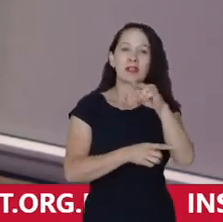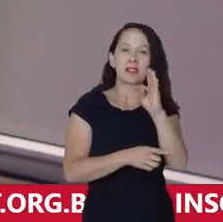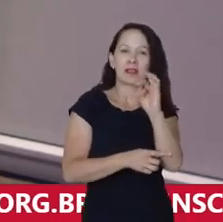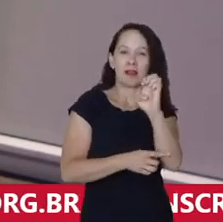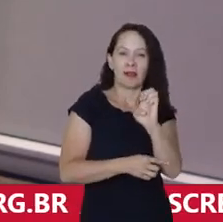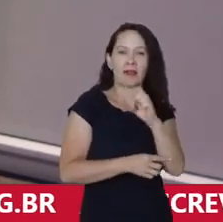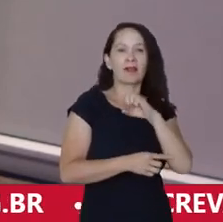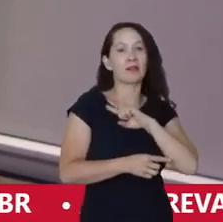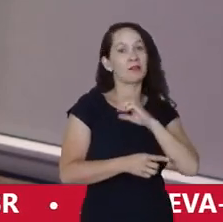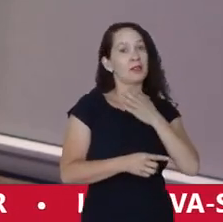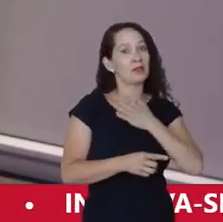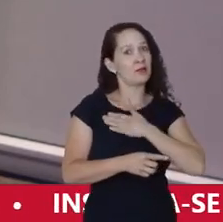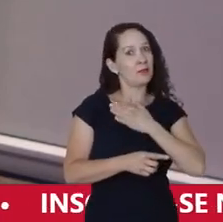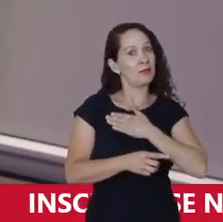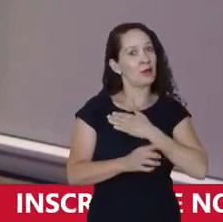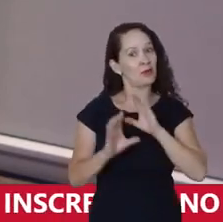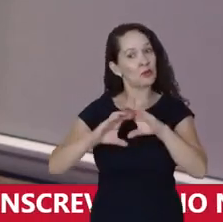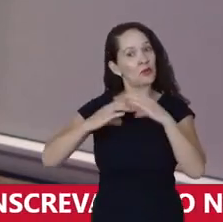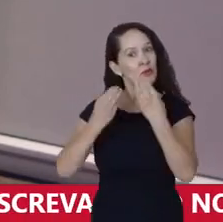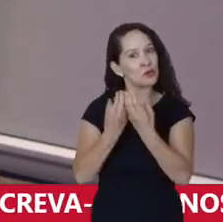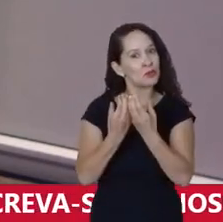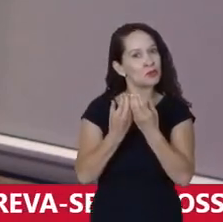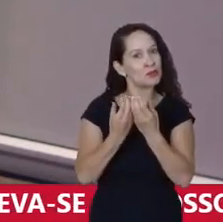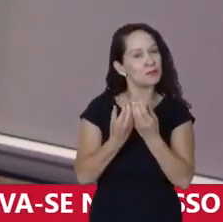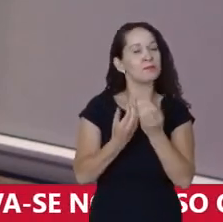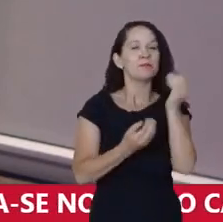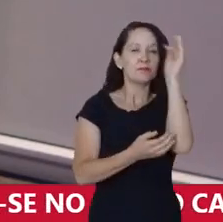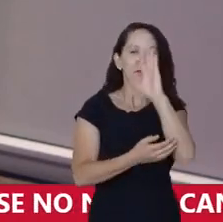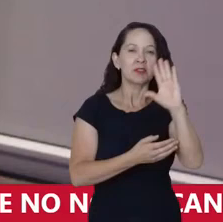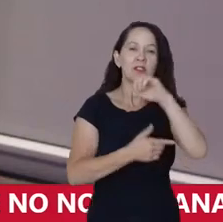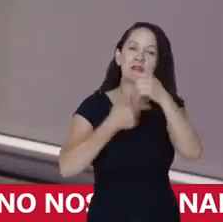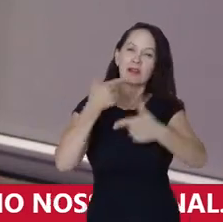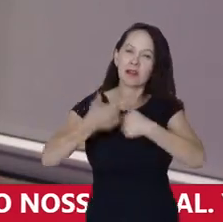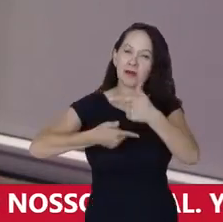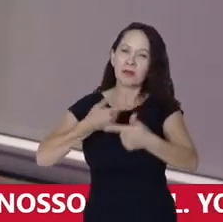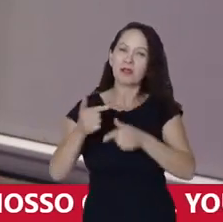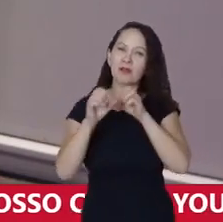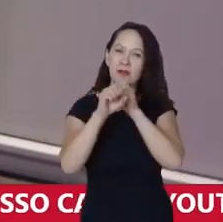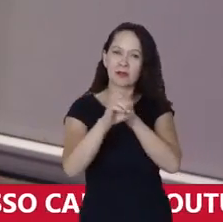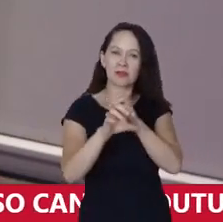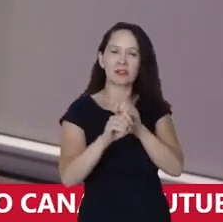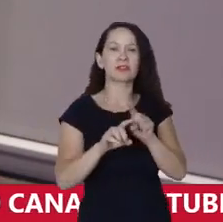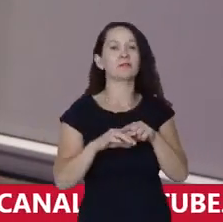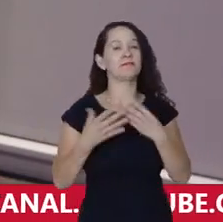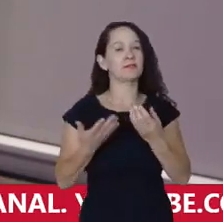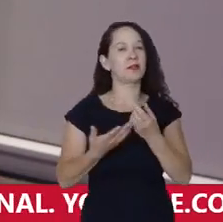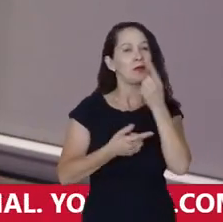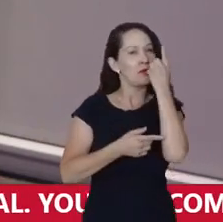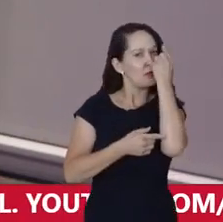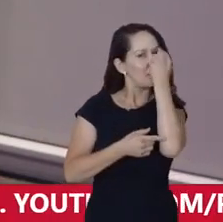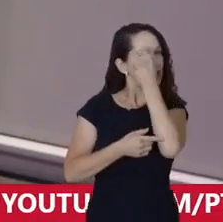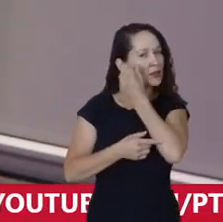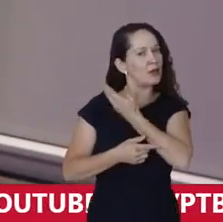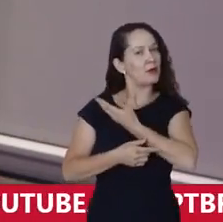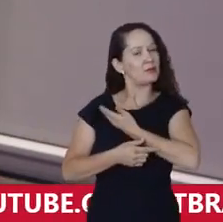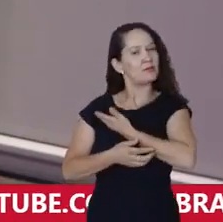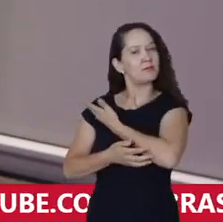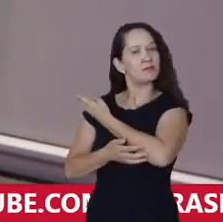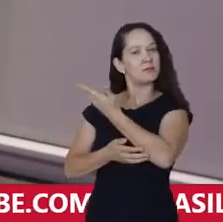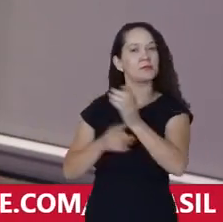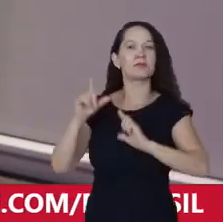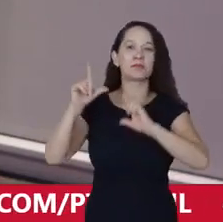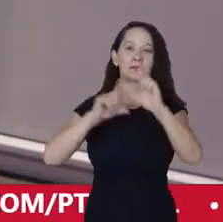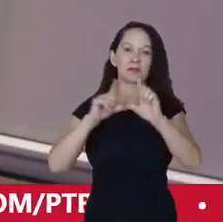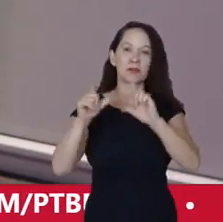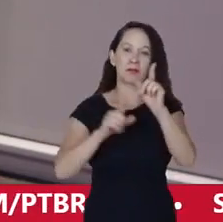é também a minha confederação, Confederação Nacional dos Trabalhadores da Educação. Bem, Bongás, companheiros e companheiras da TV